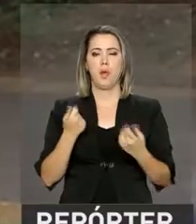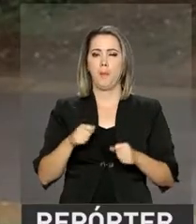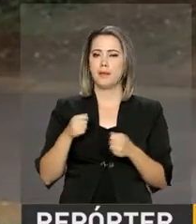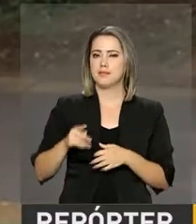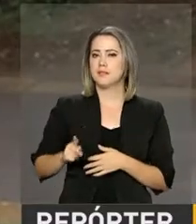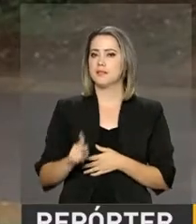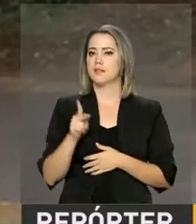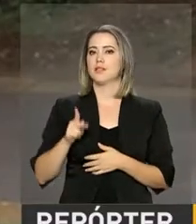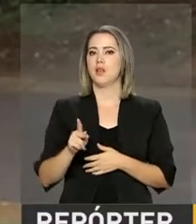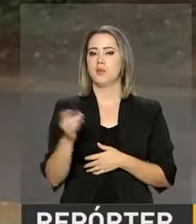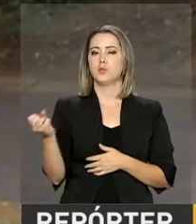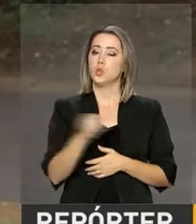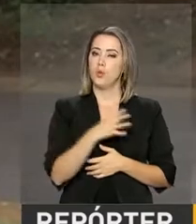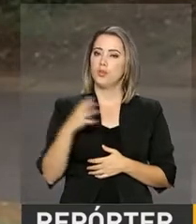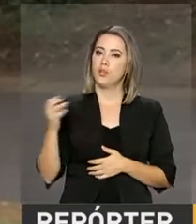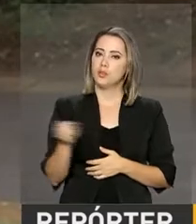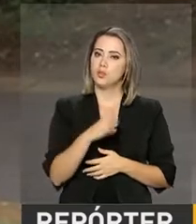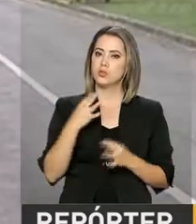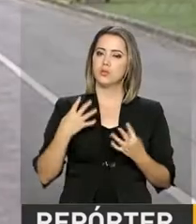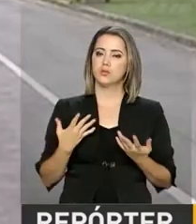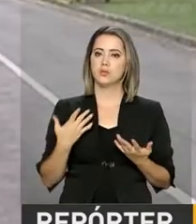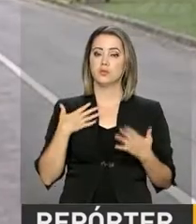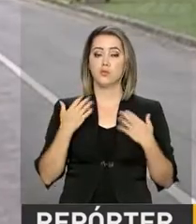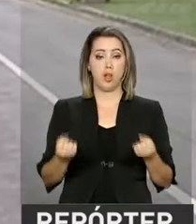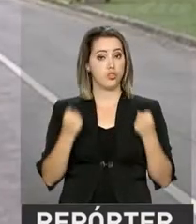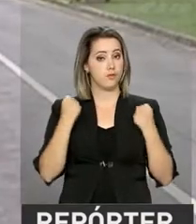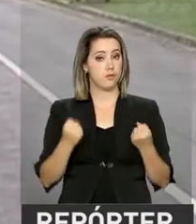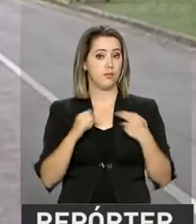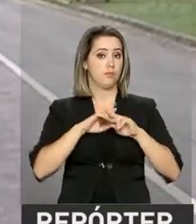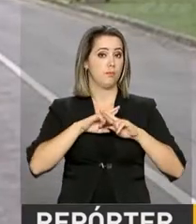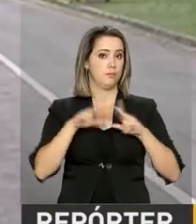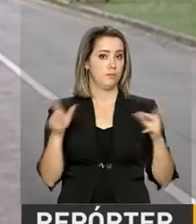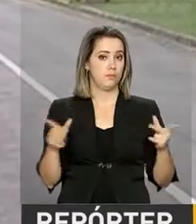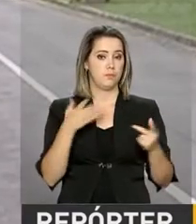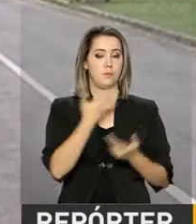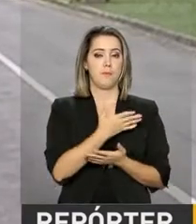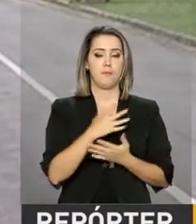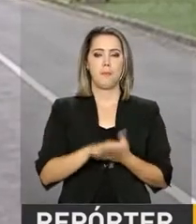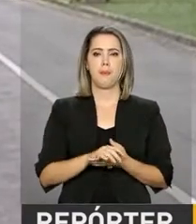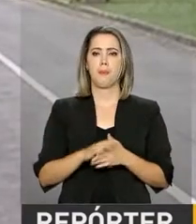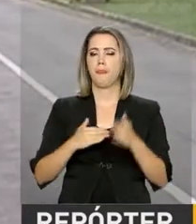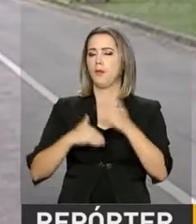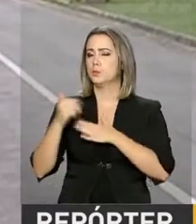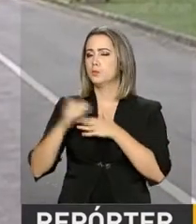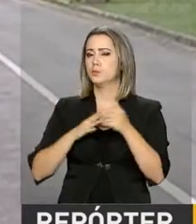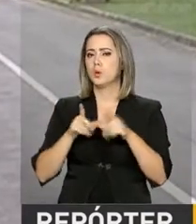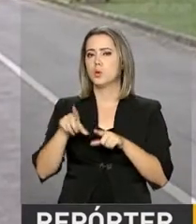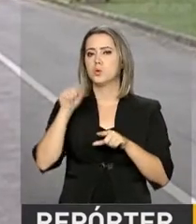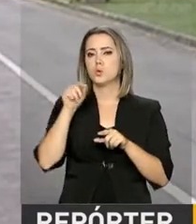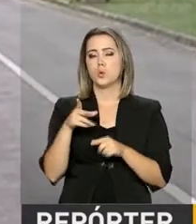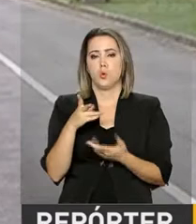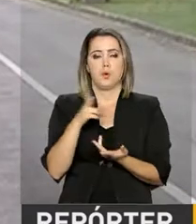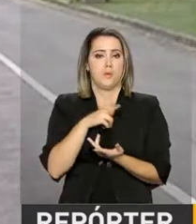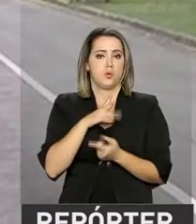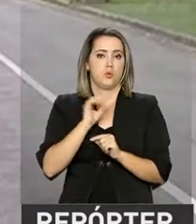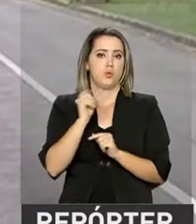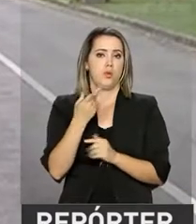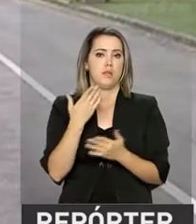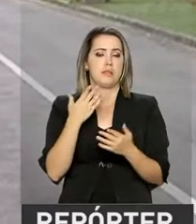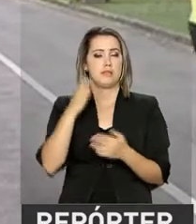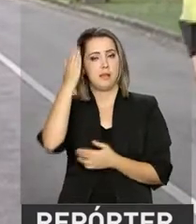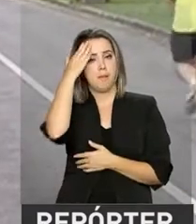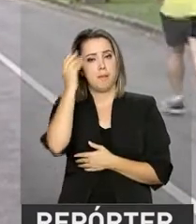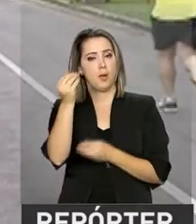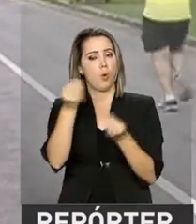atualizando se mantendo em atividade é independentemente de ser uma escolha pessoal saber como com qual freqüência enquanto os